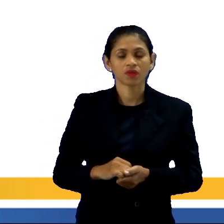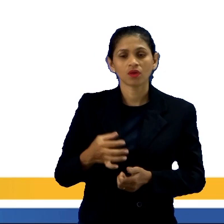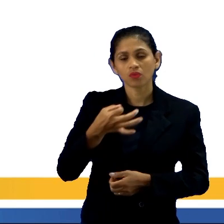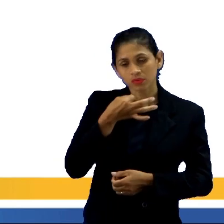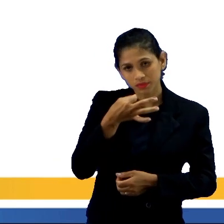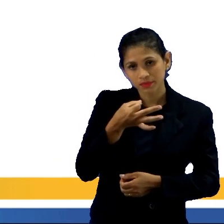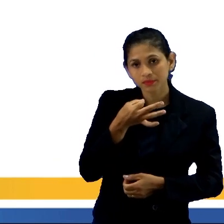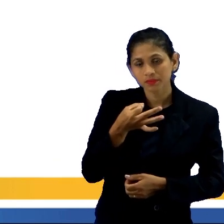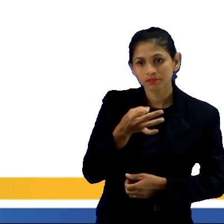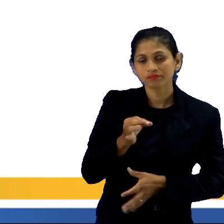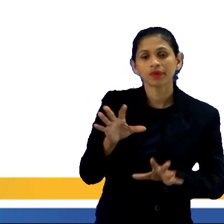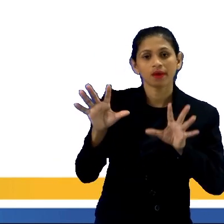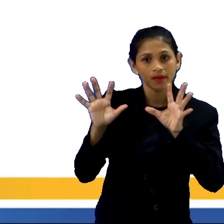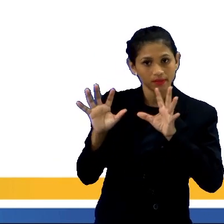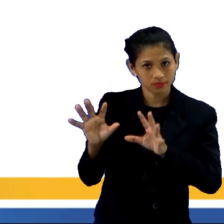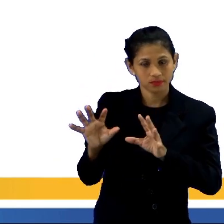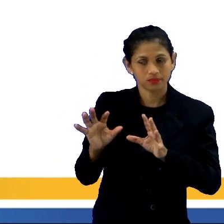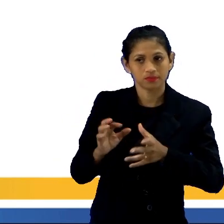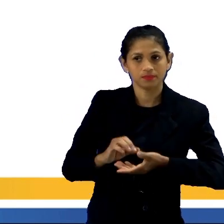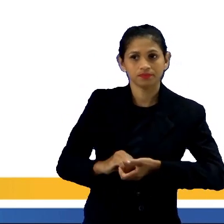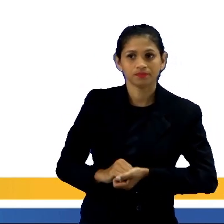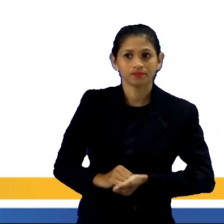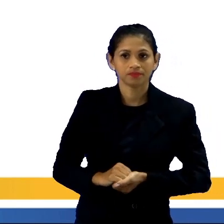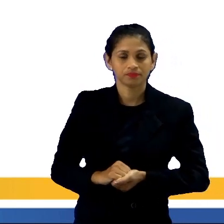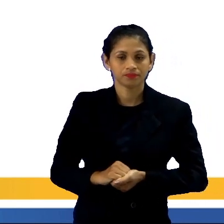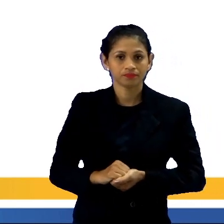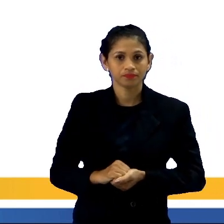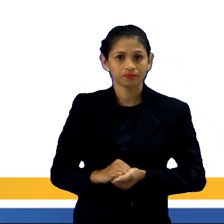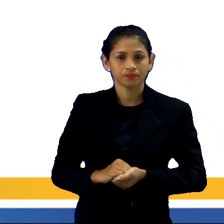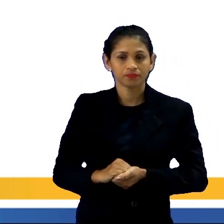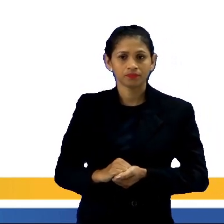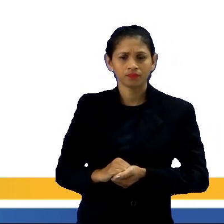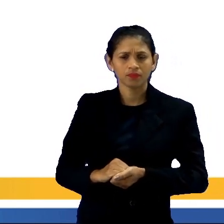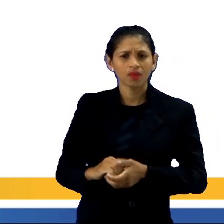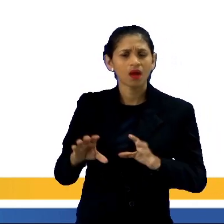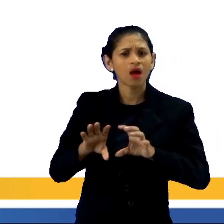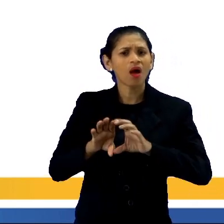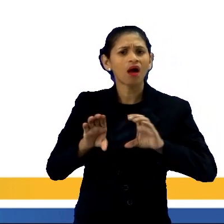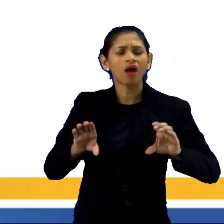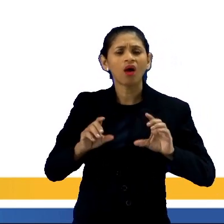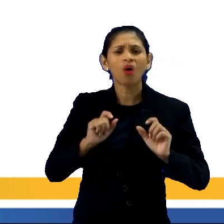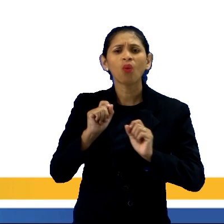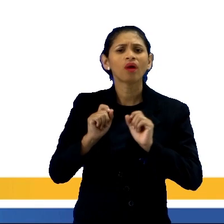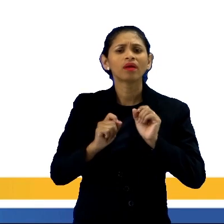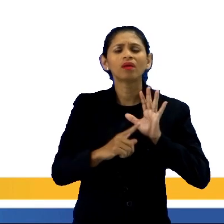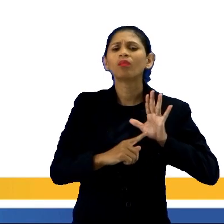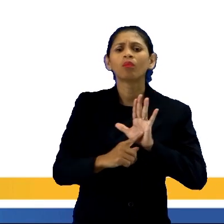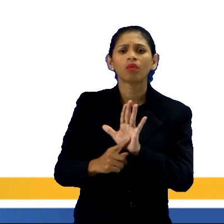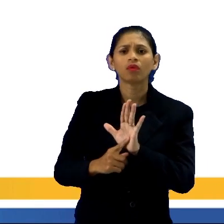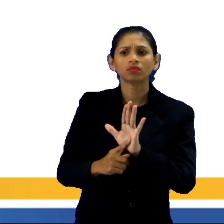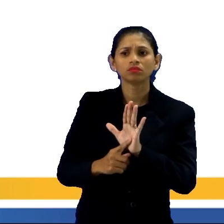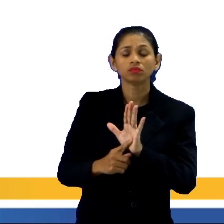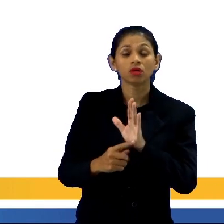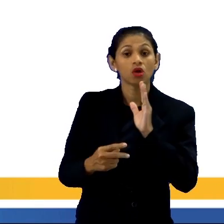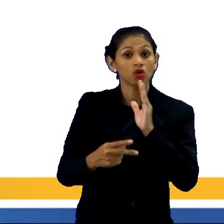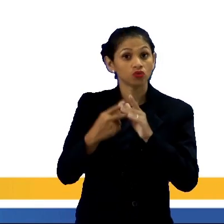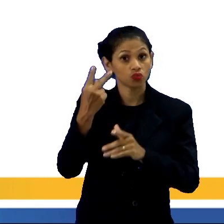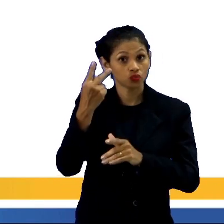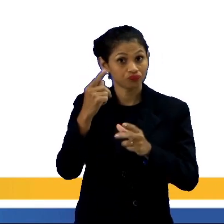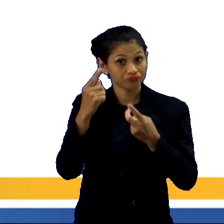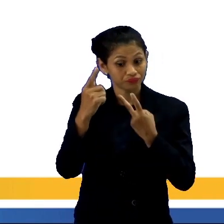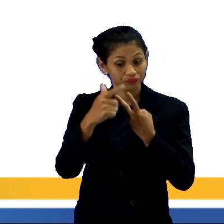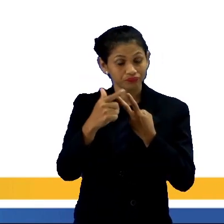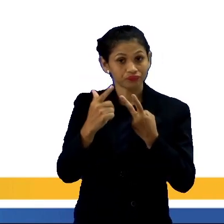opinião é um texto dessa tipologia. A conclusão, o que aparece? Pode vir de duas maneiras.